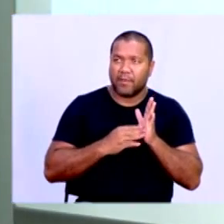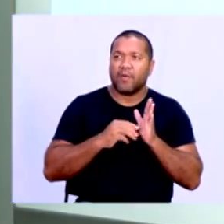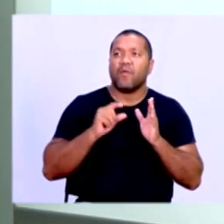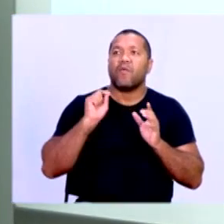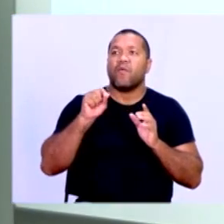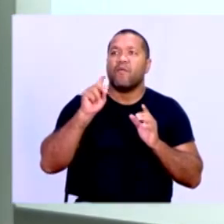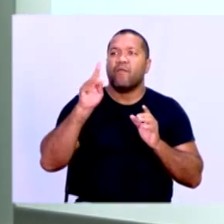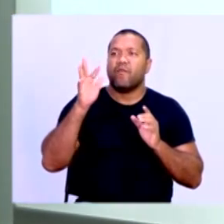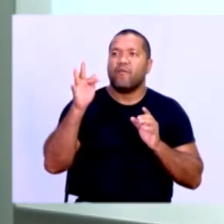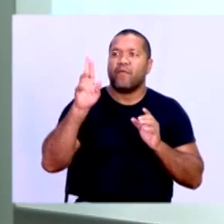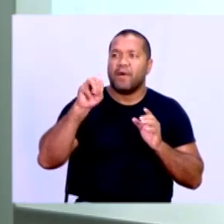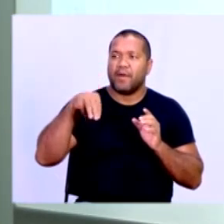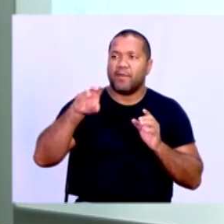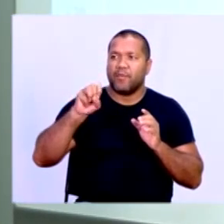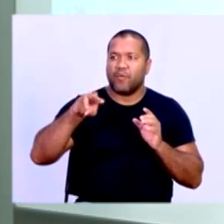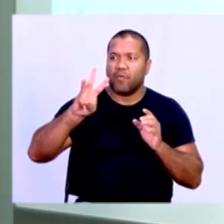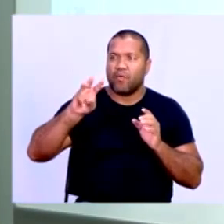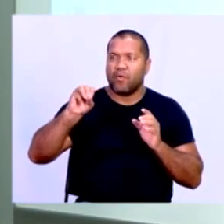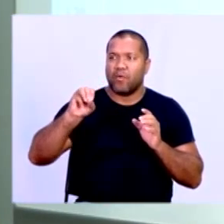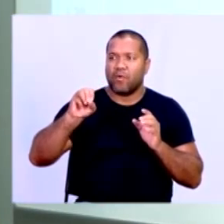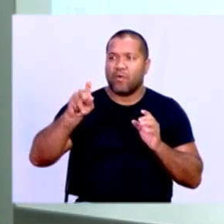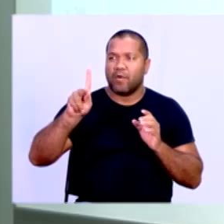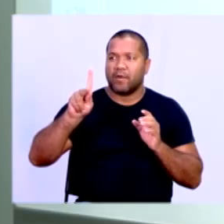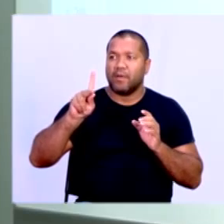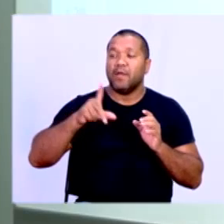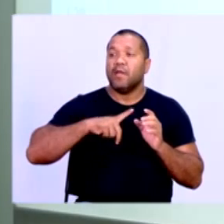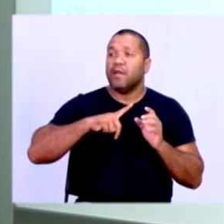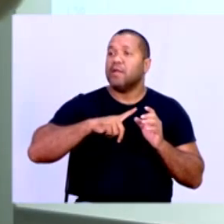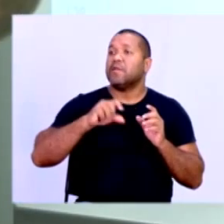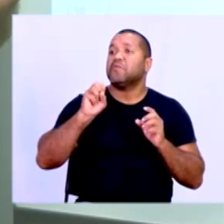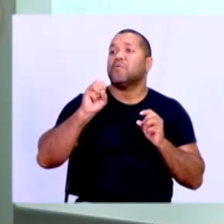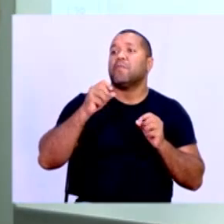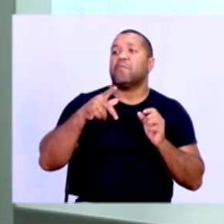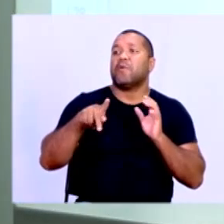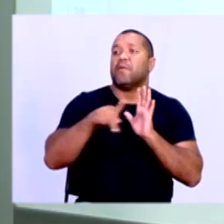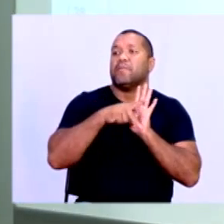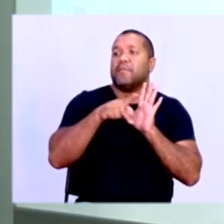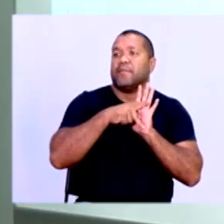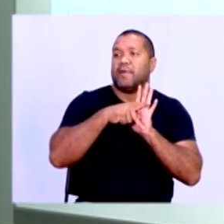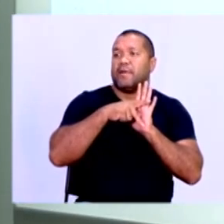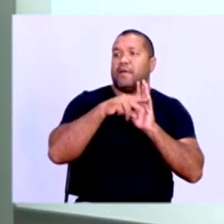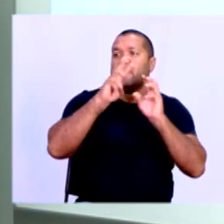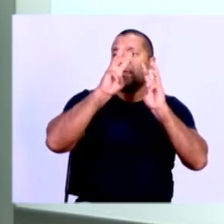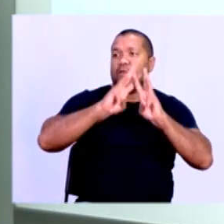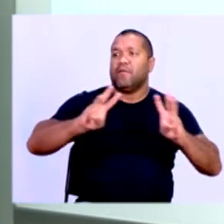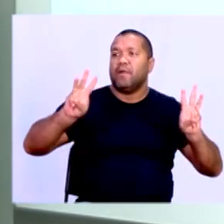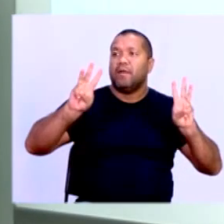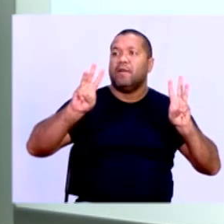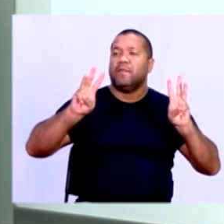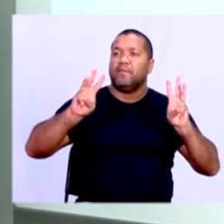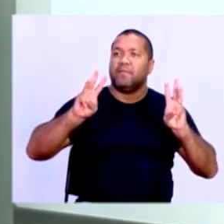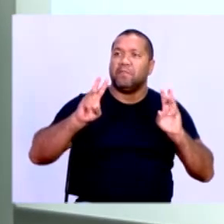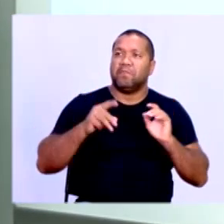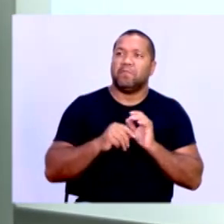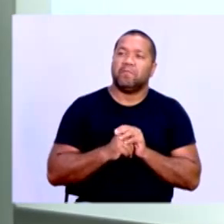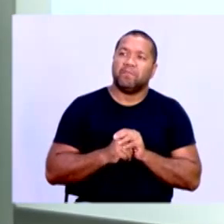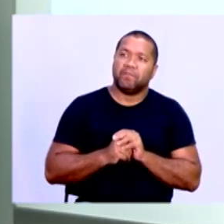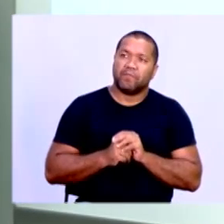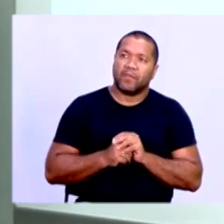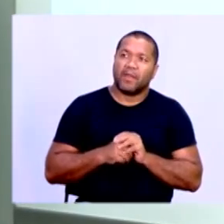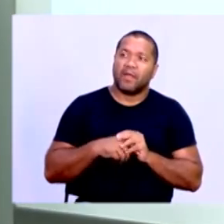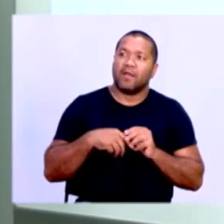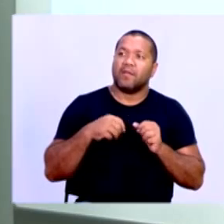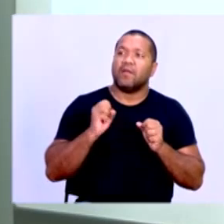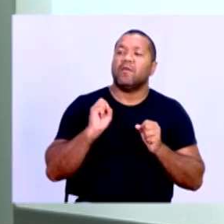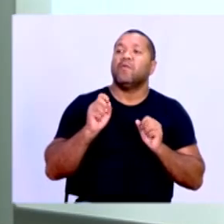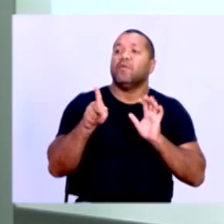ele tem o seu próprio servidor web. Eu não preciso instalar um servidor a mais. Então eu posso executar o próprio servidor web, ele vai ler